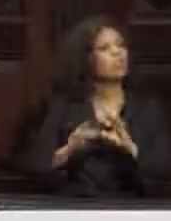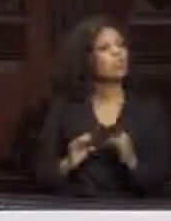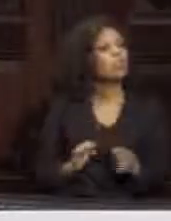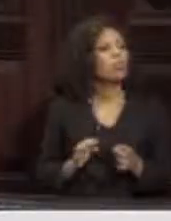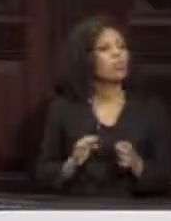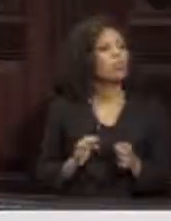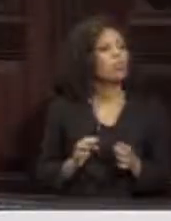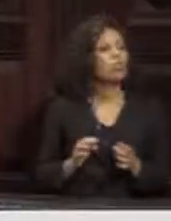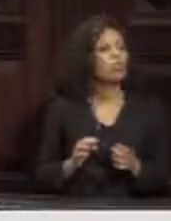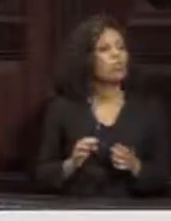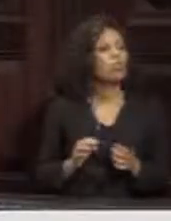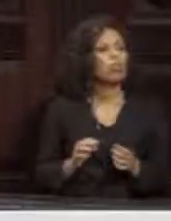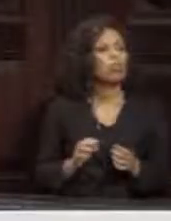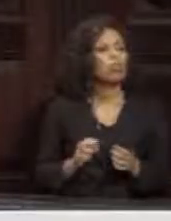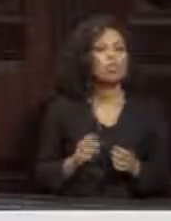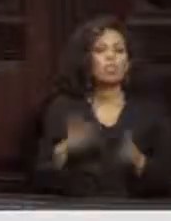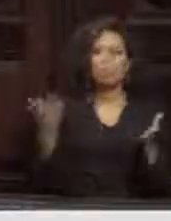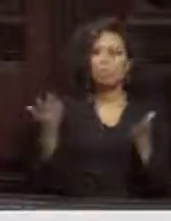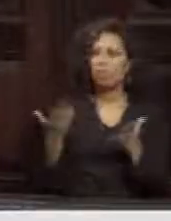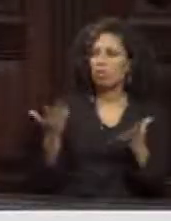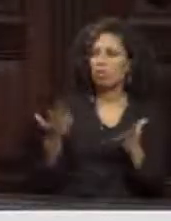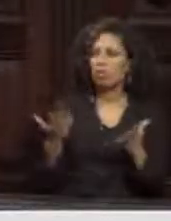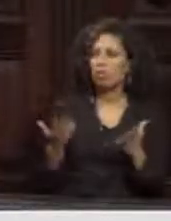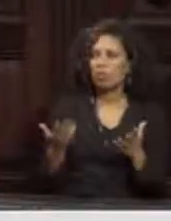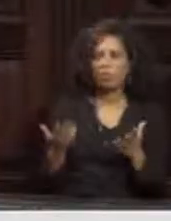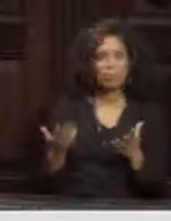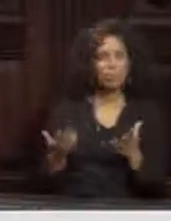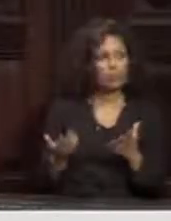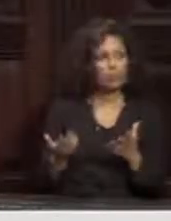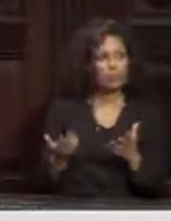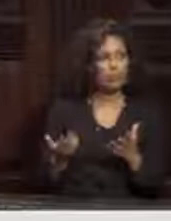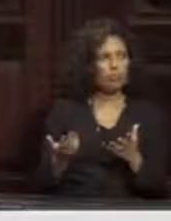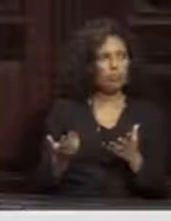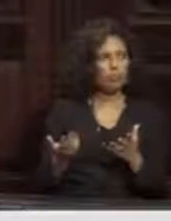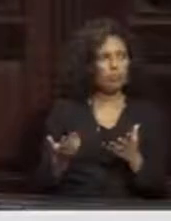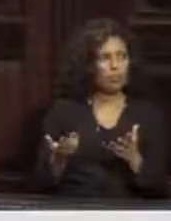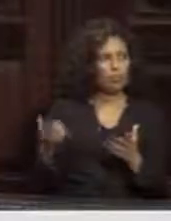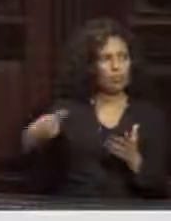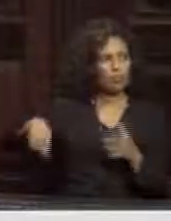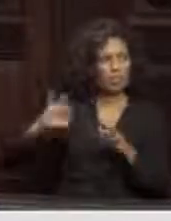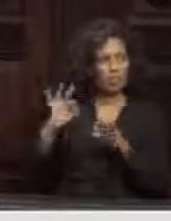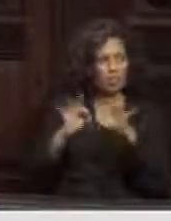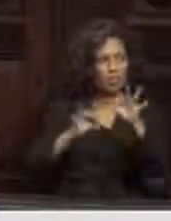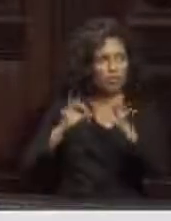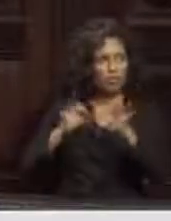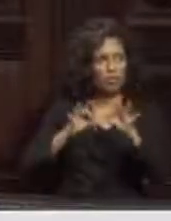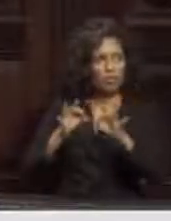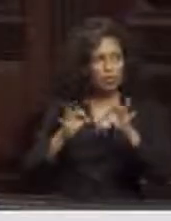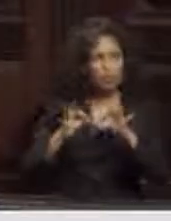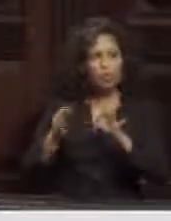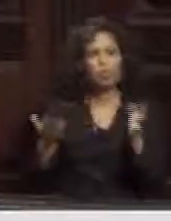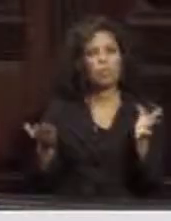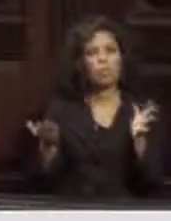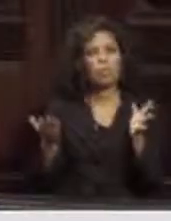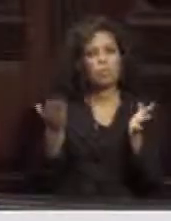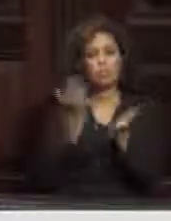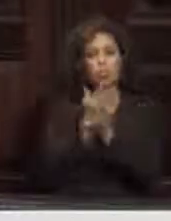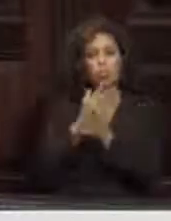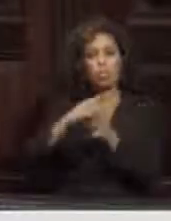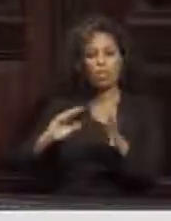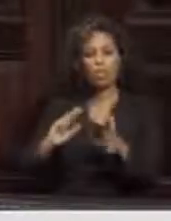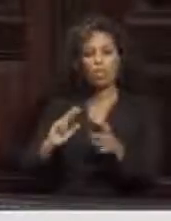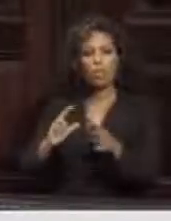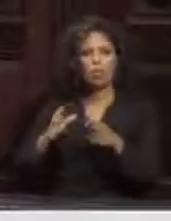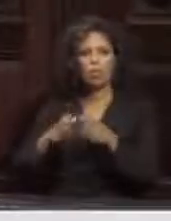já estão tomando providências para deixar de existir a fiscalização no setor de transporte.